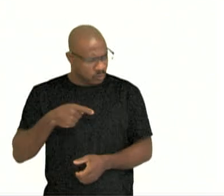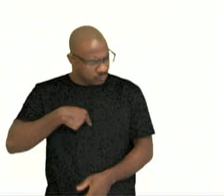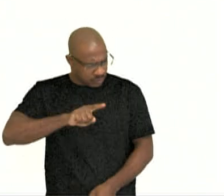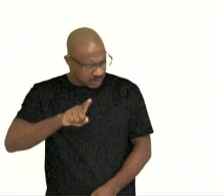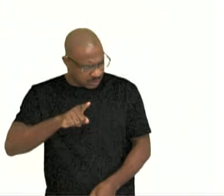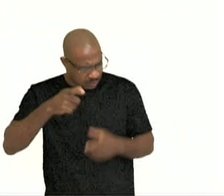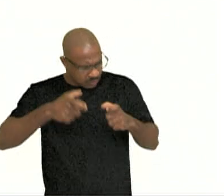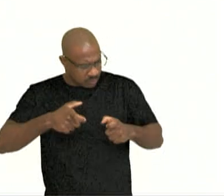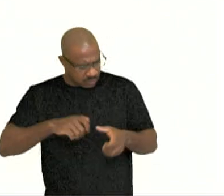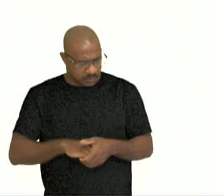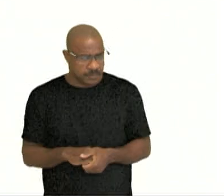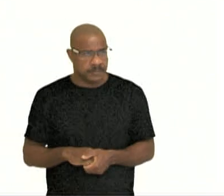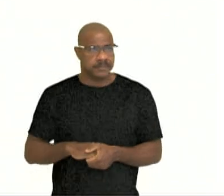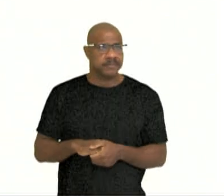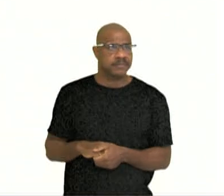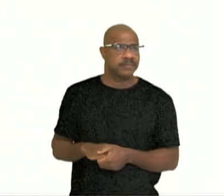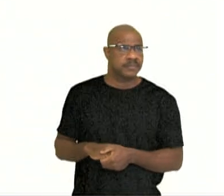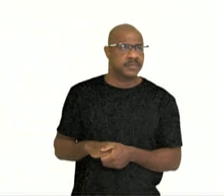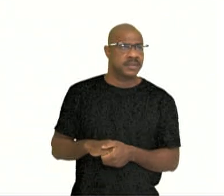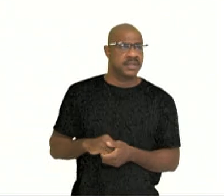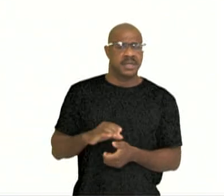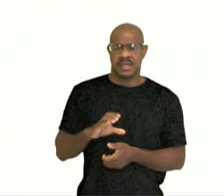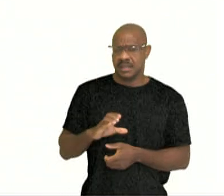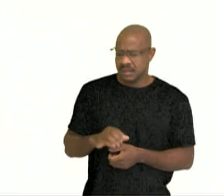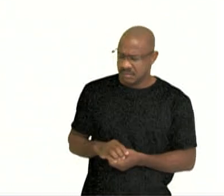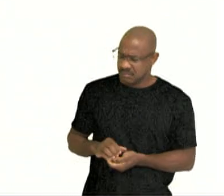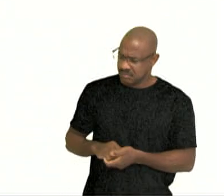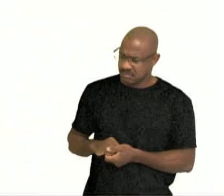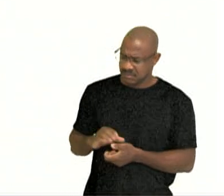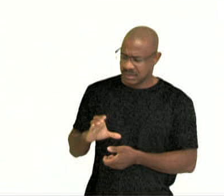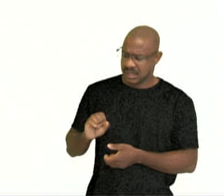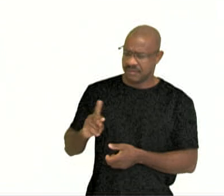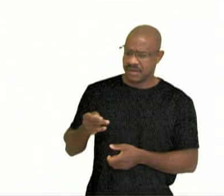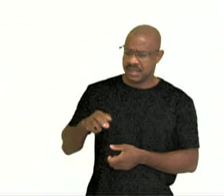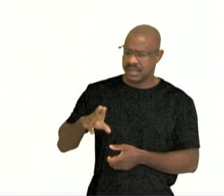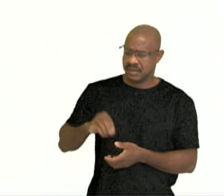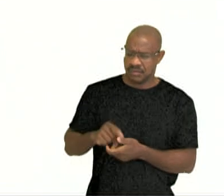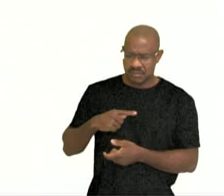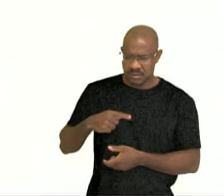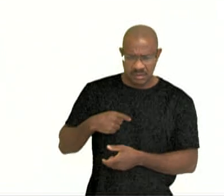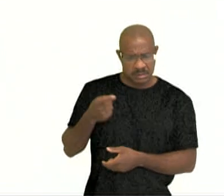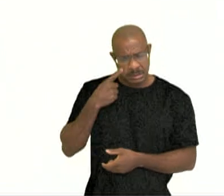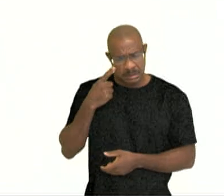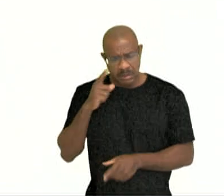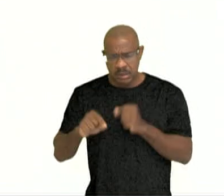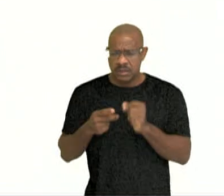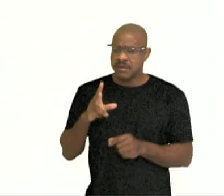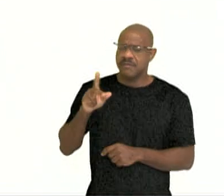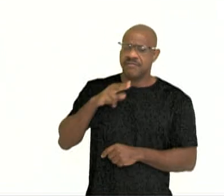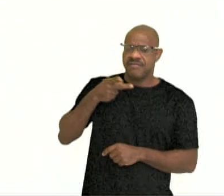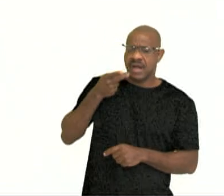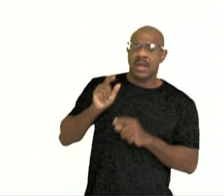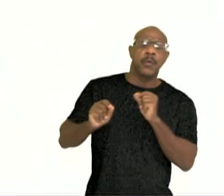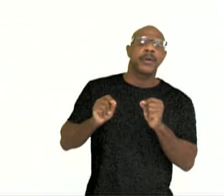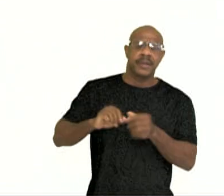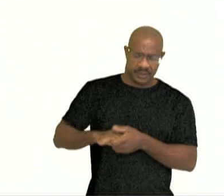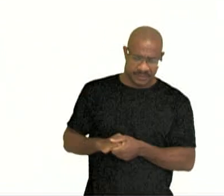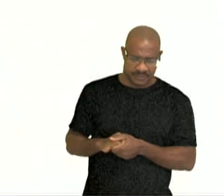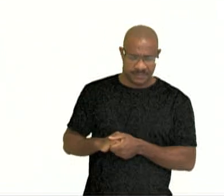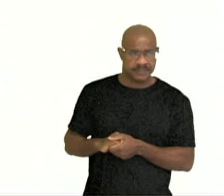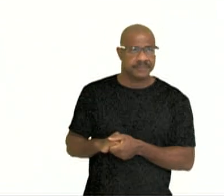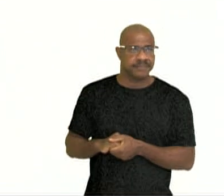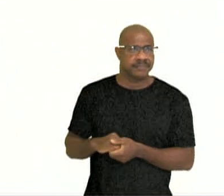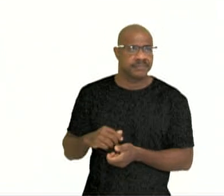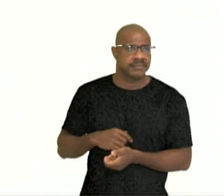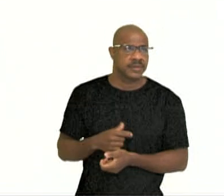is? Cavaleiros, e vós, Satã, presumis? Atentai com quem falais. Outro,